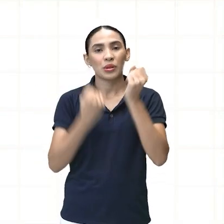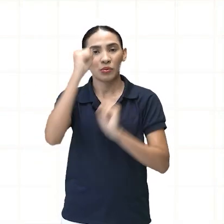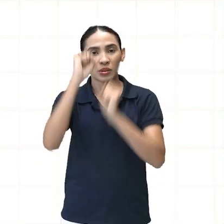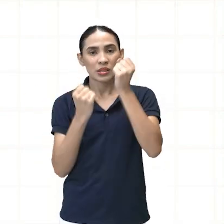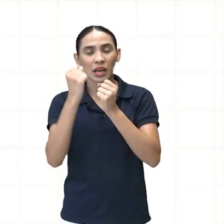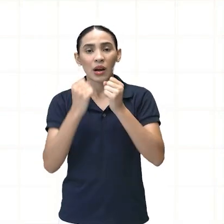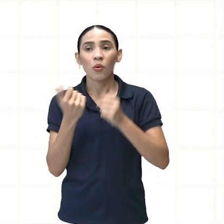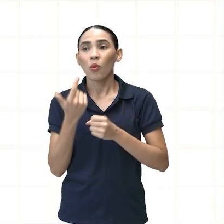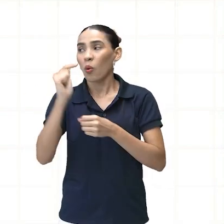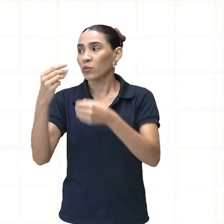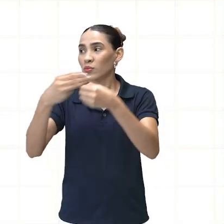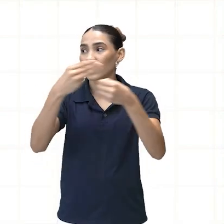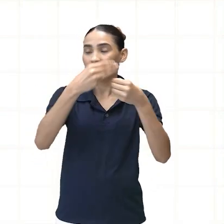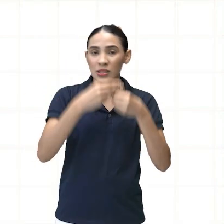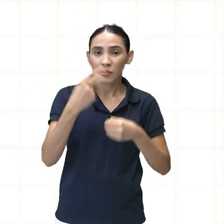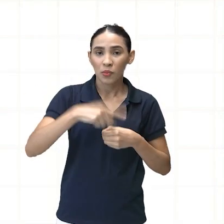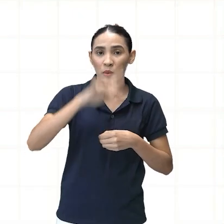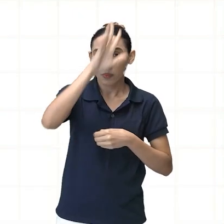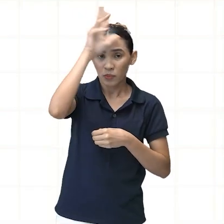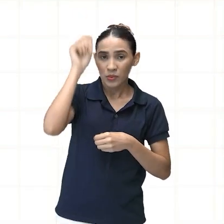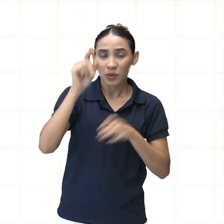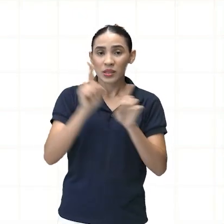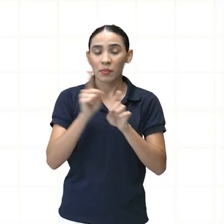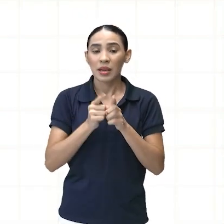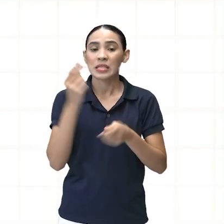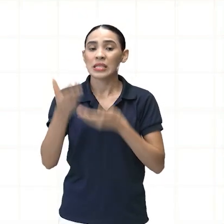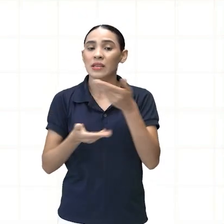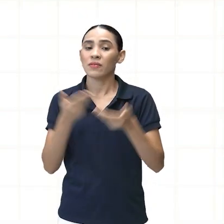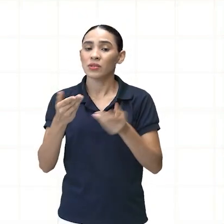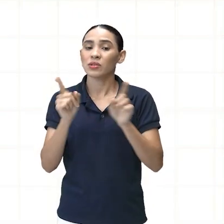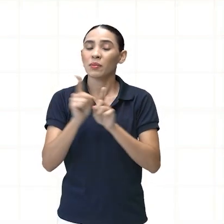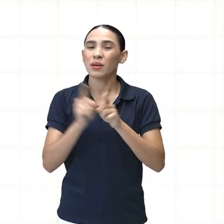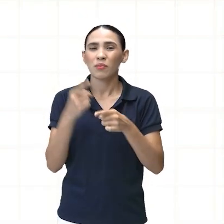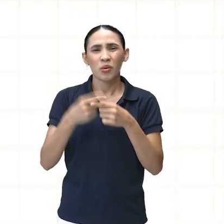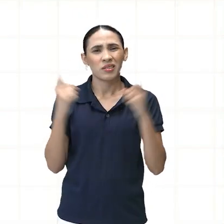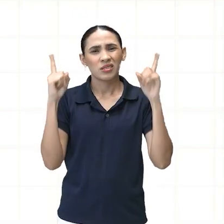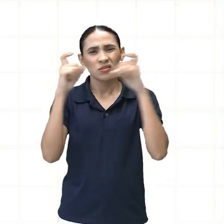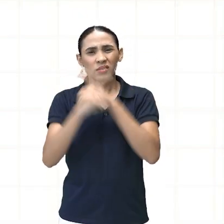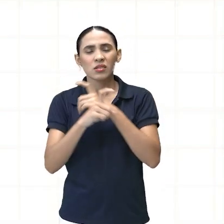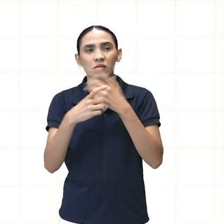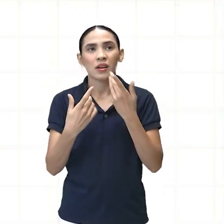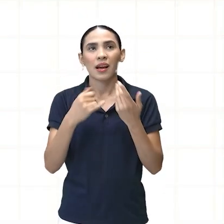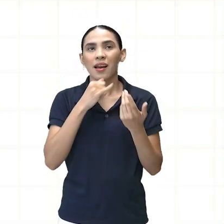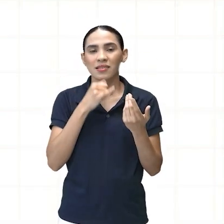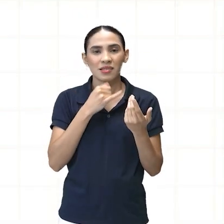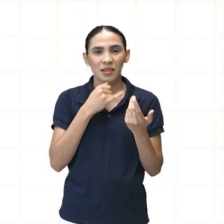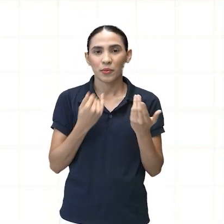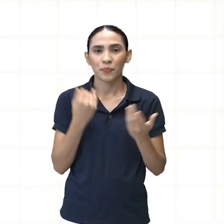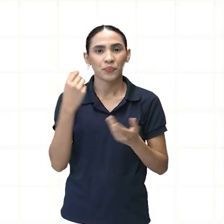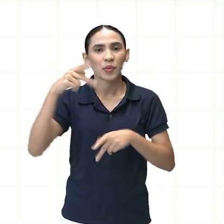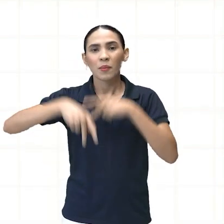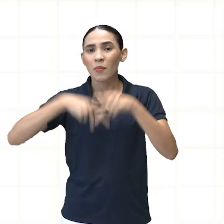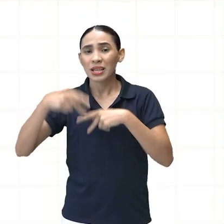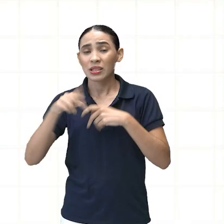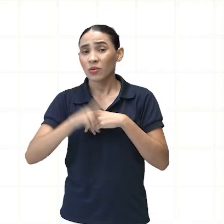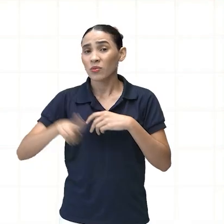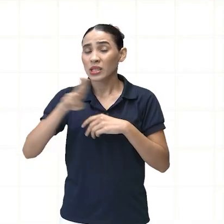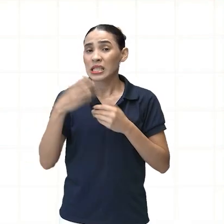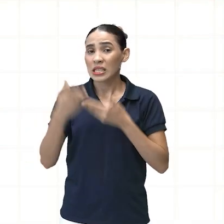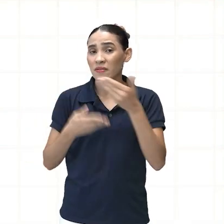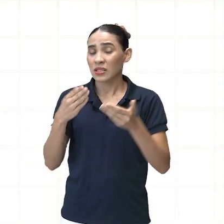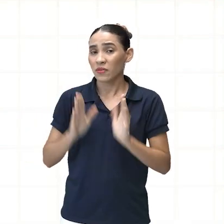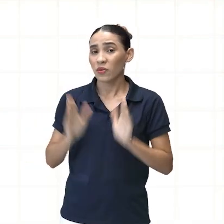industrial por outros municípios do estado do Amazonas, os serviços também, porque fica difícil difícil a população utilizar esses